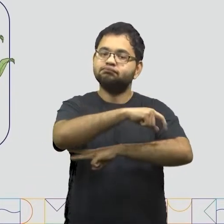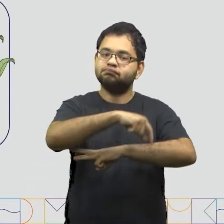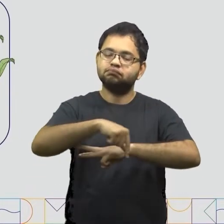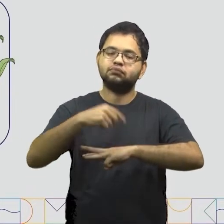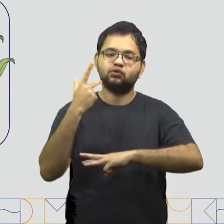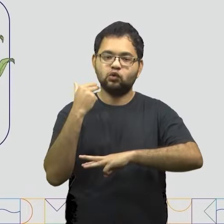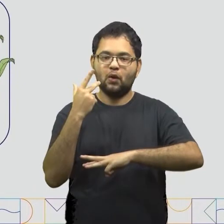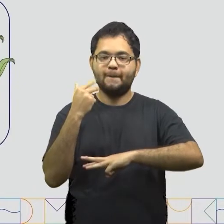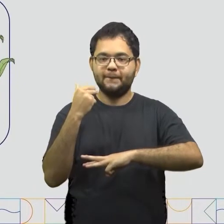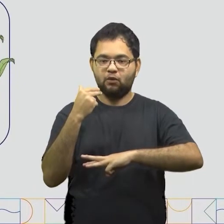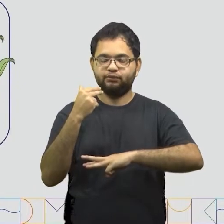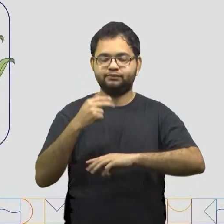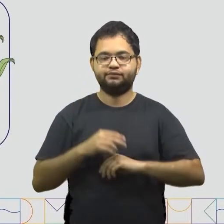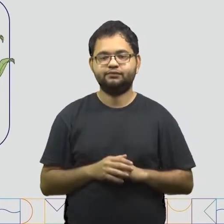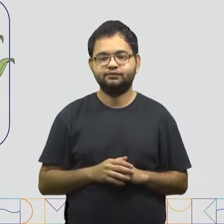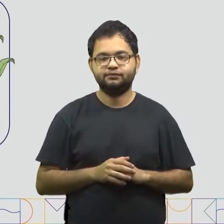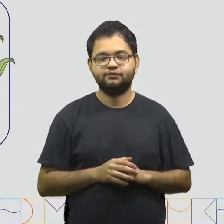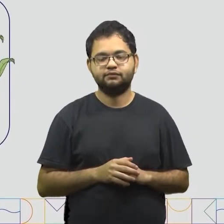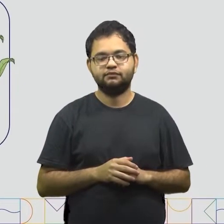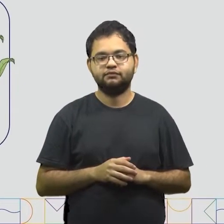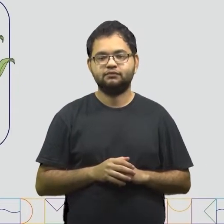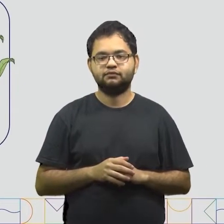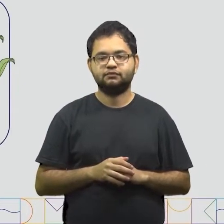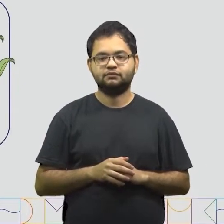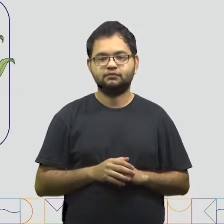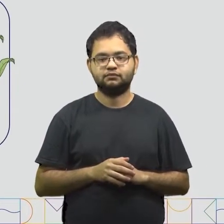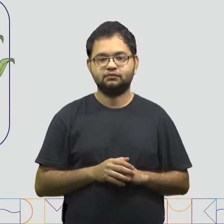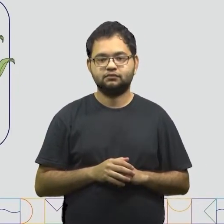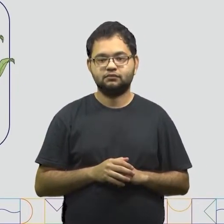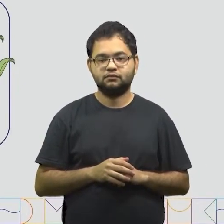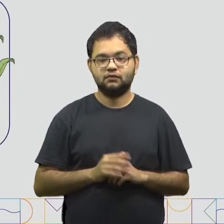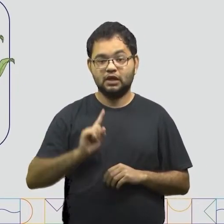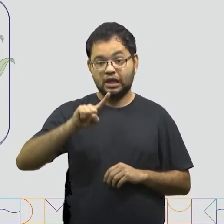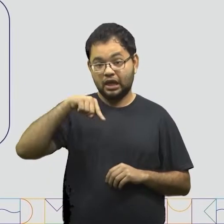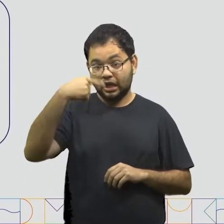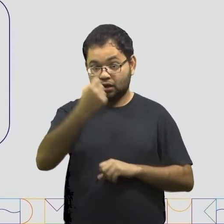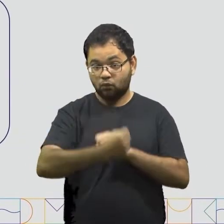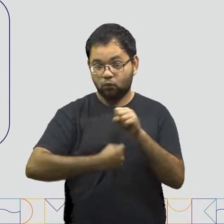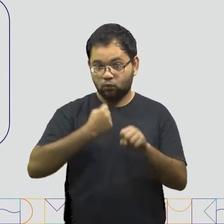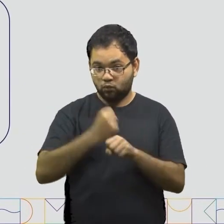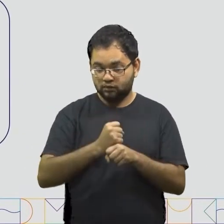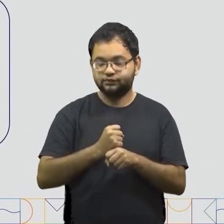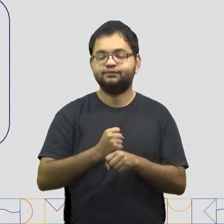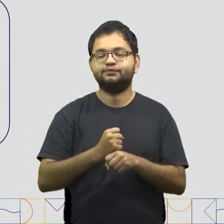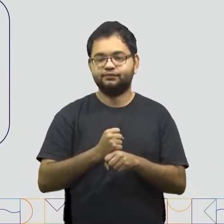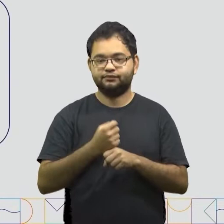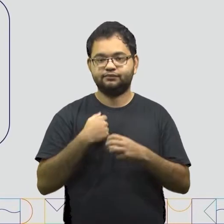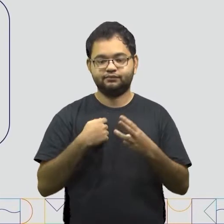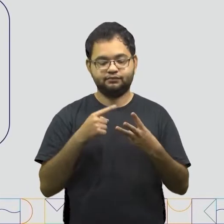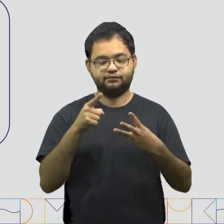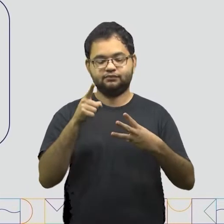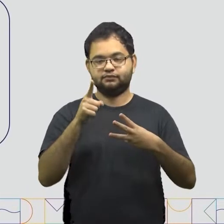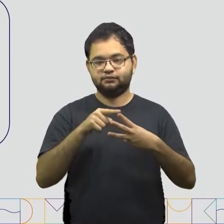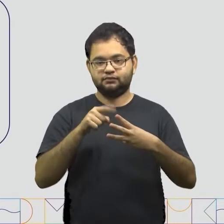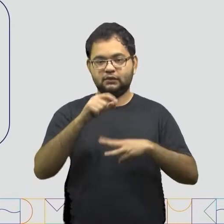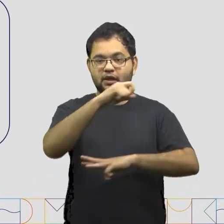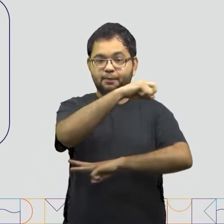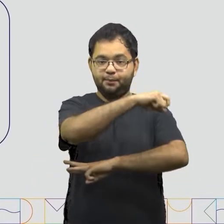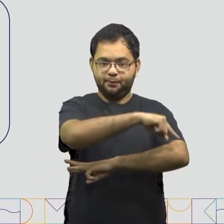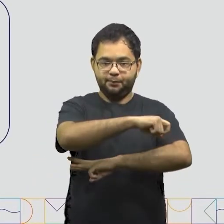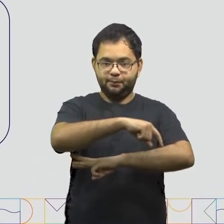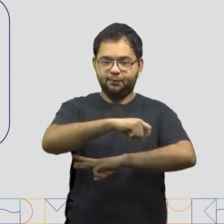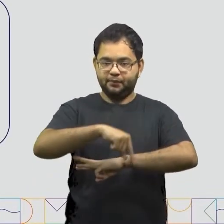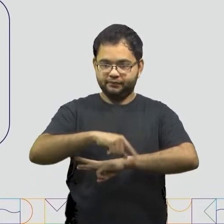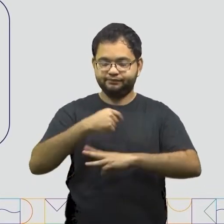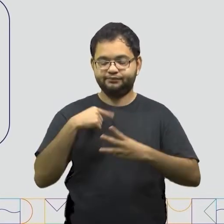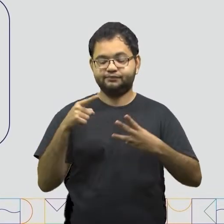solo descansava para que pudesse ser usado futuramente num ou é no campo que antes era usado